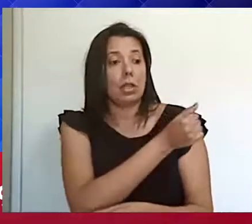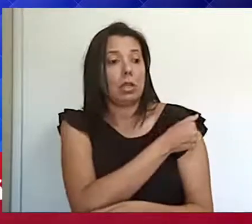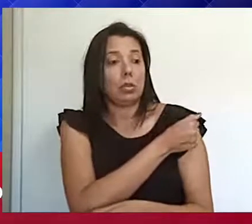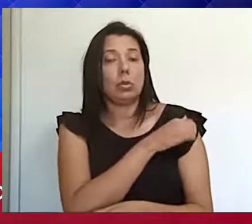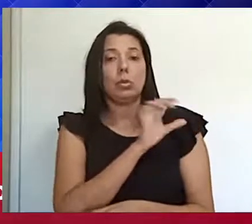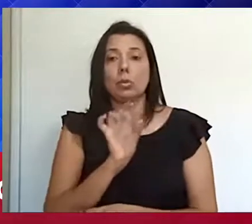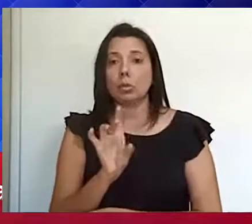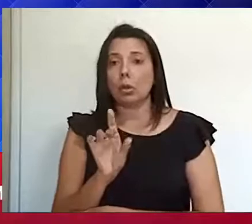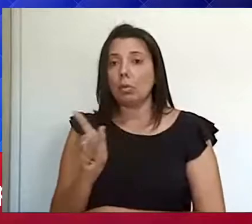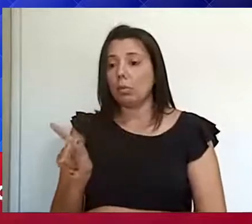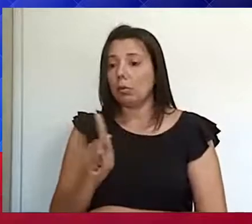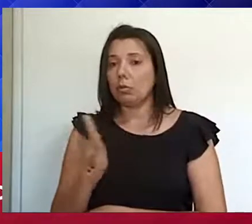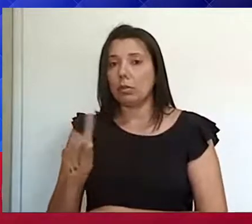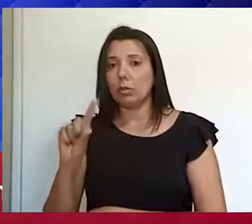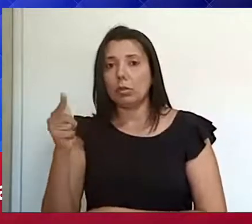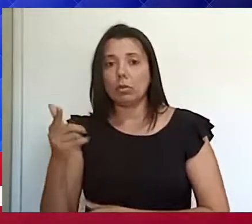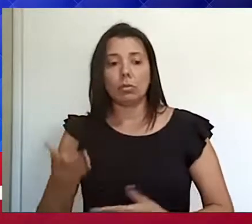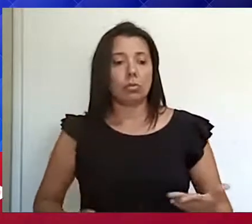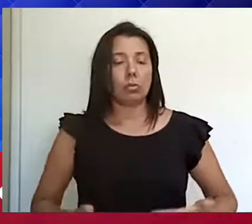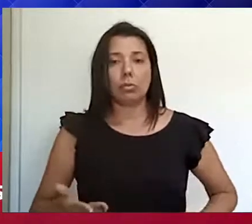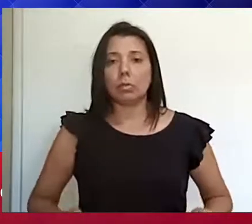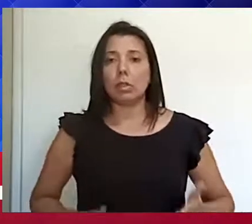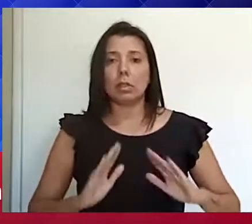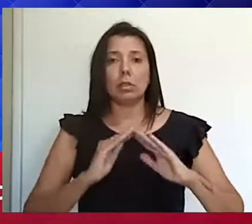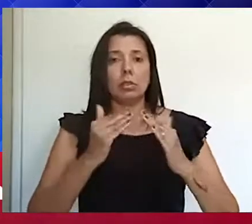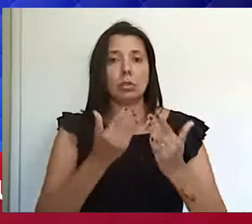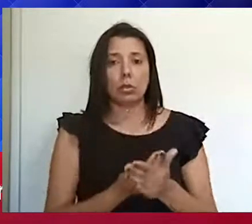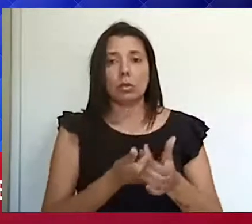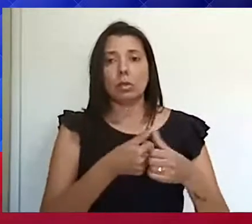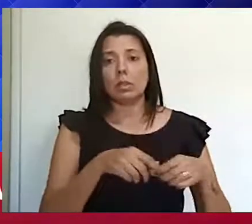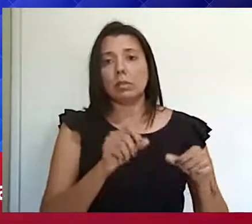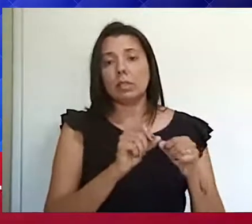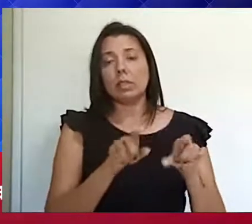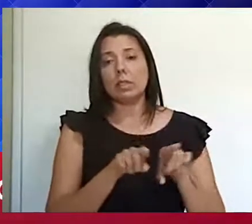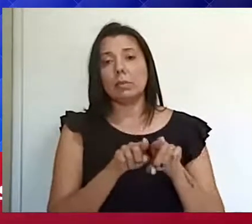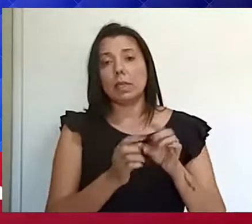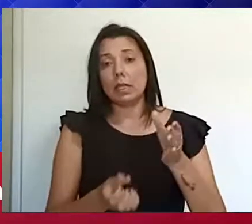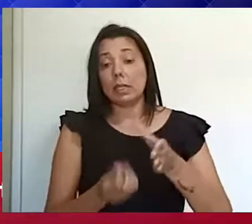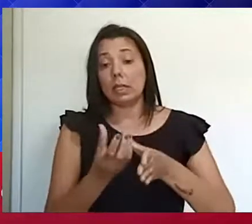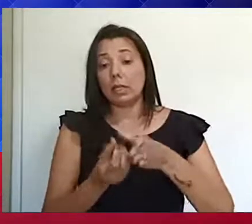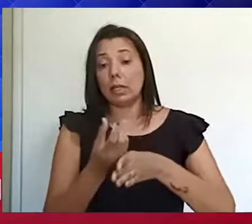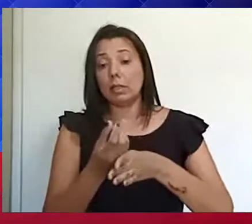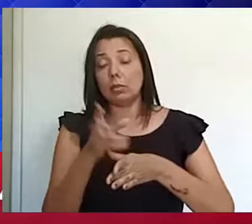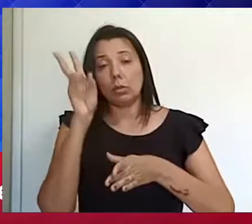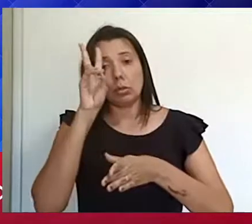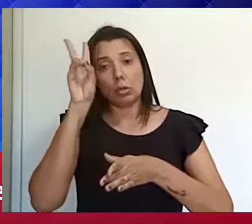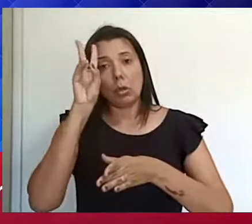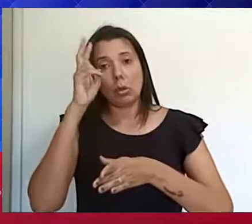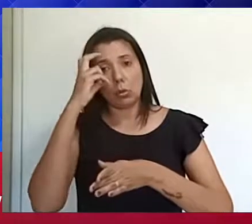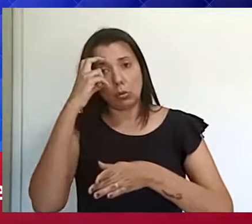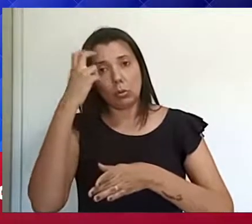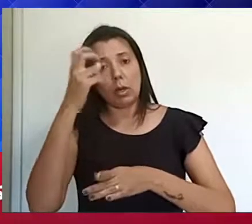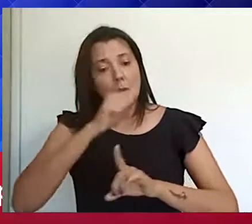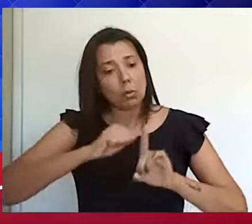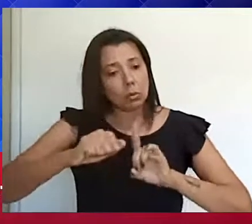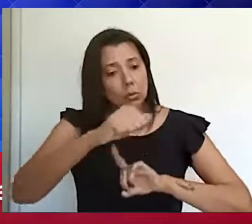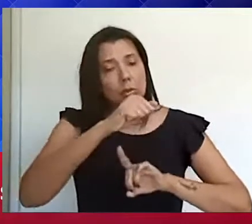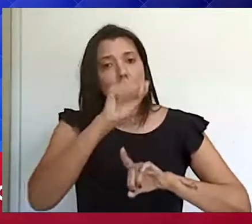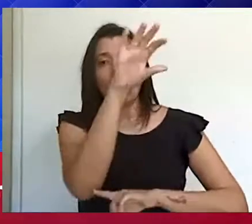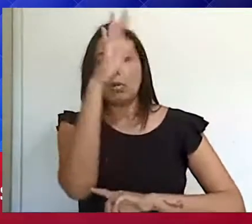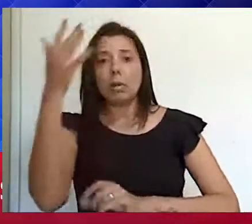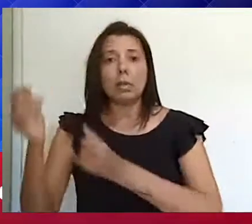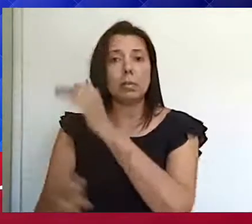os funcionários da escola. A gente estava fazendo um inventário histórico, cultural, social e ambiental da escola, uma